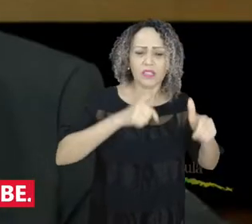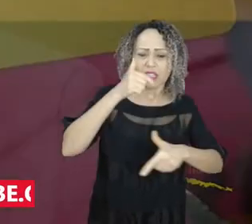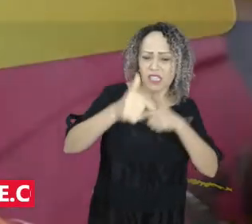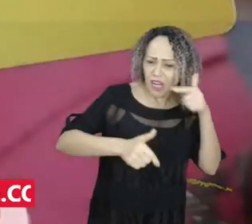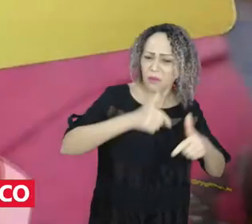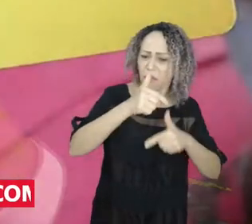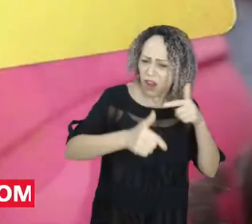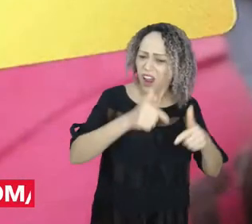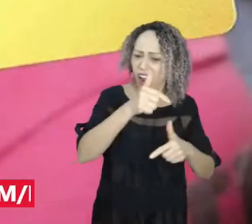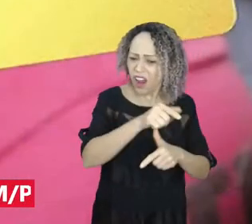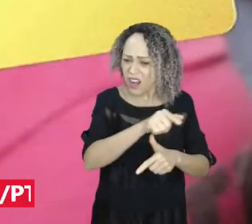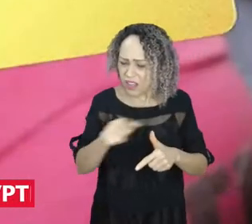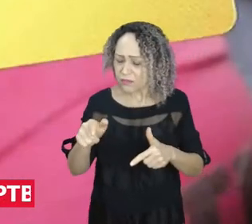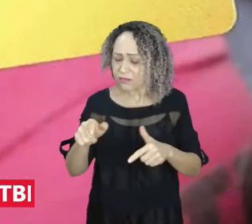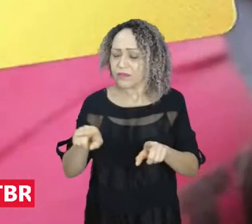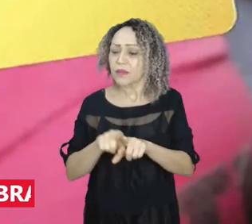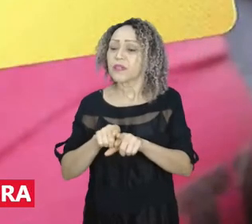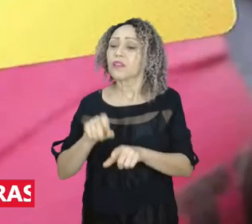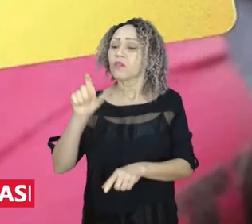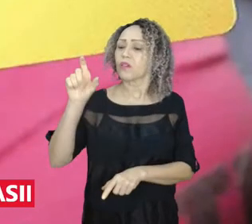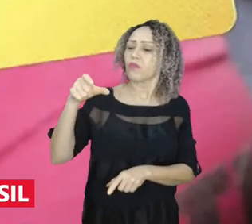E você tem um cartão magnético.